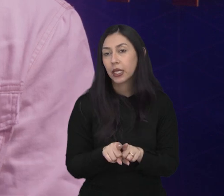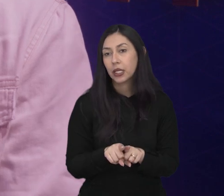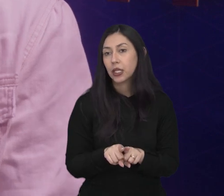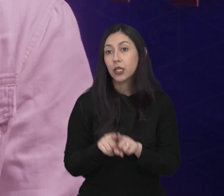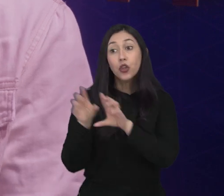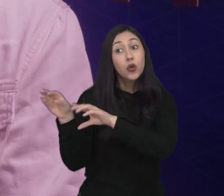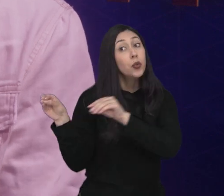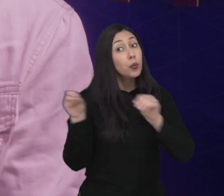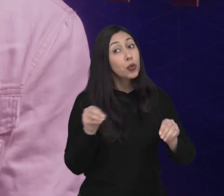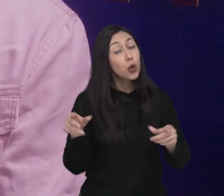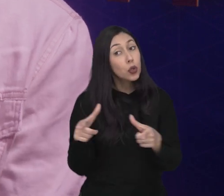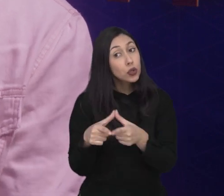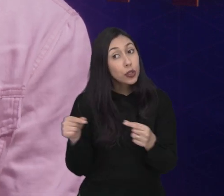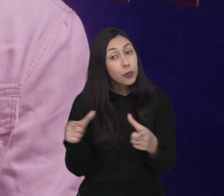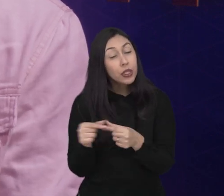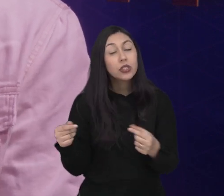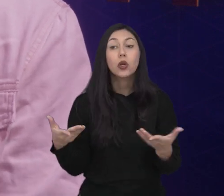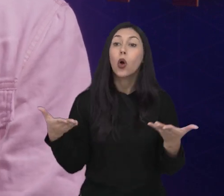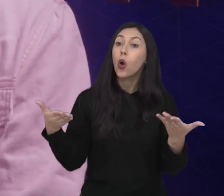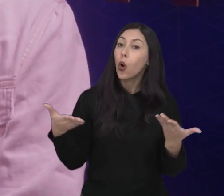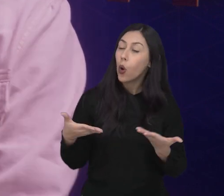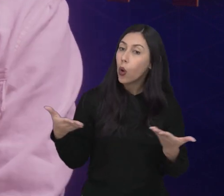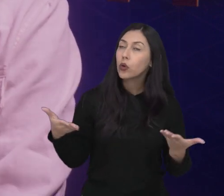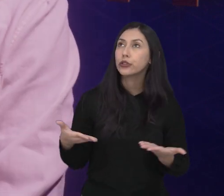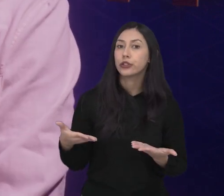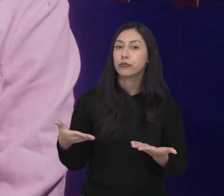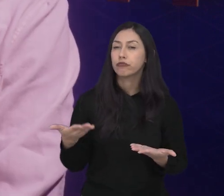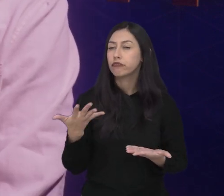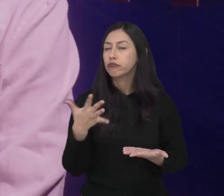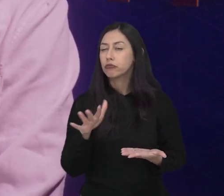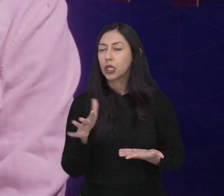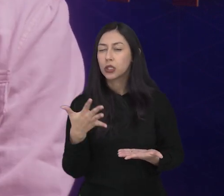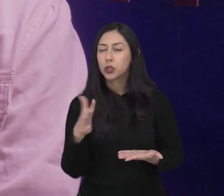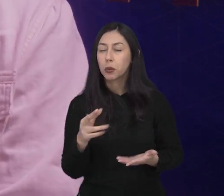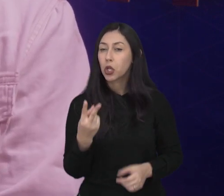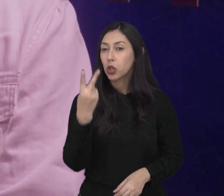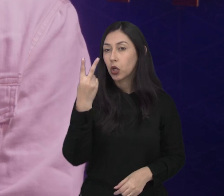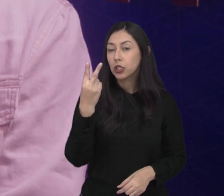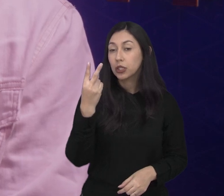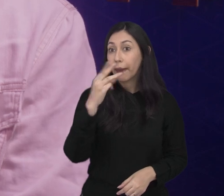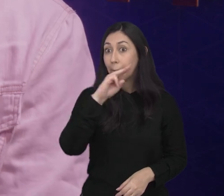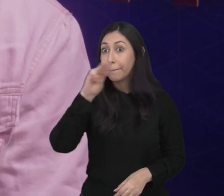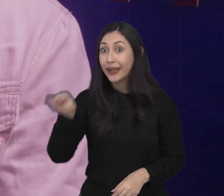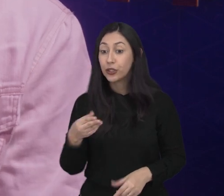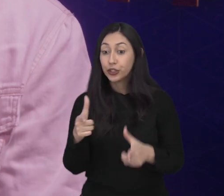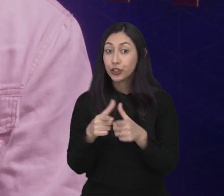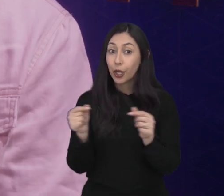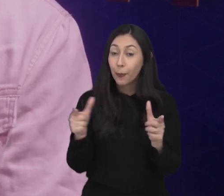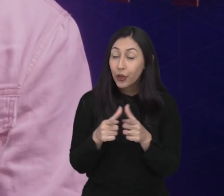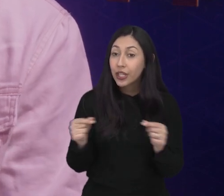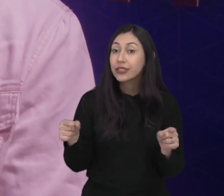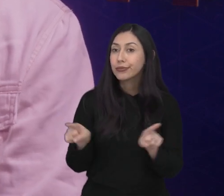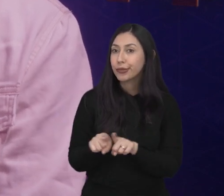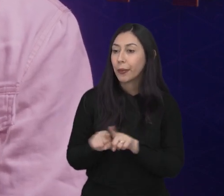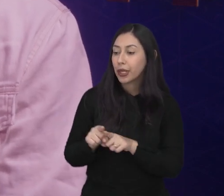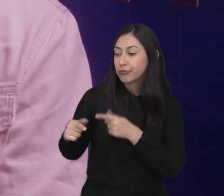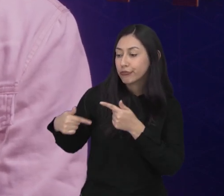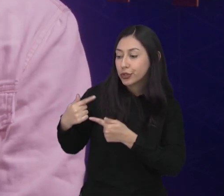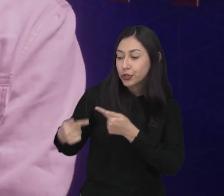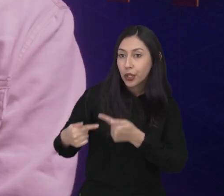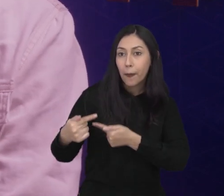também vieram aí os japoneses. Hoje em dia a gente tem uma estimativa de 2 milhões de